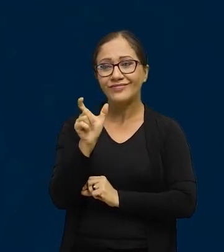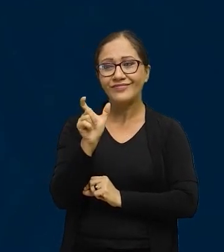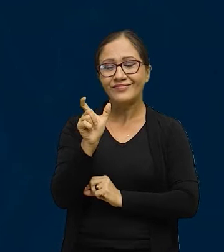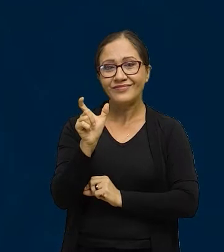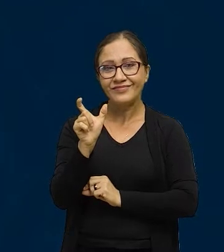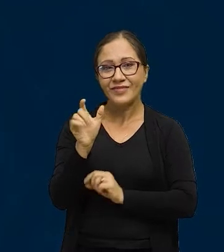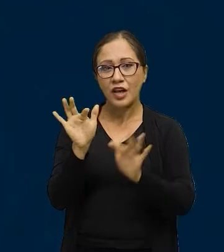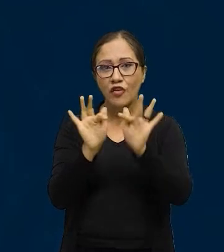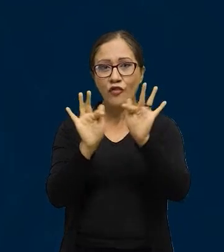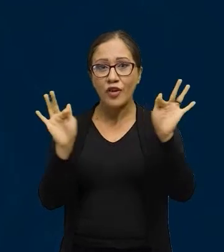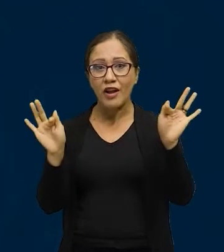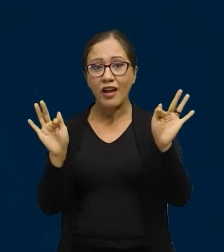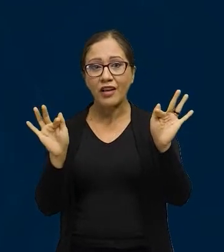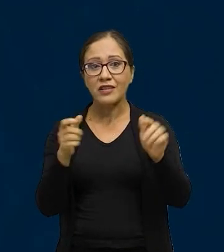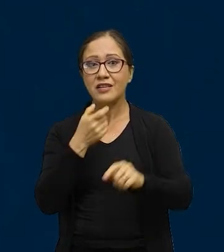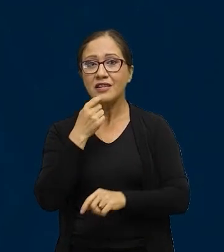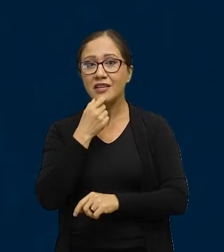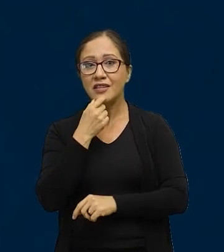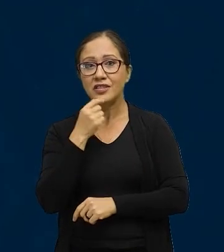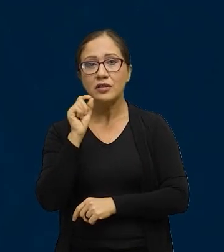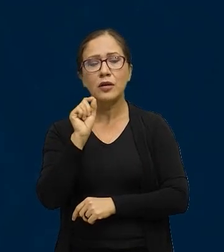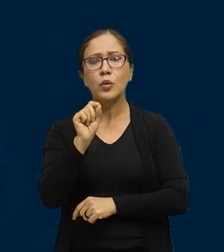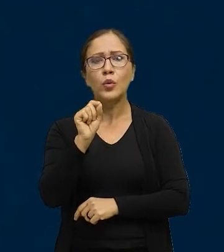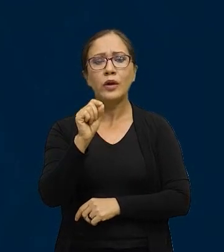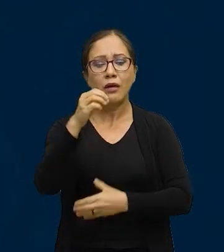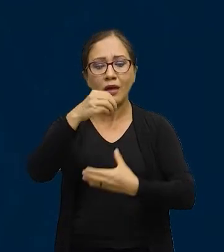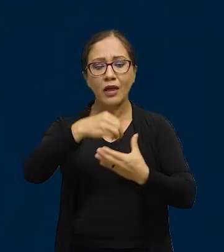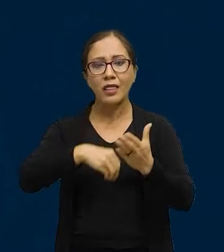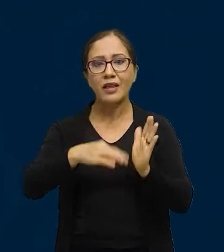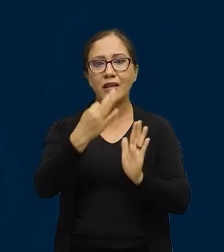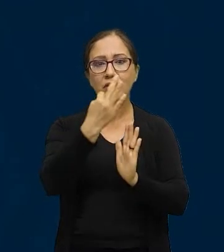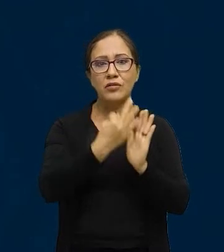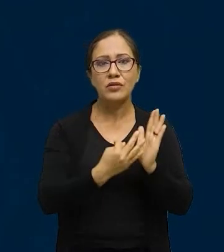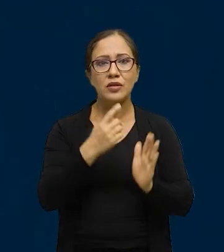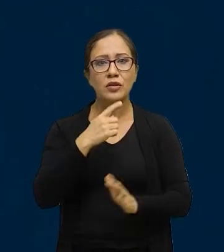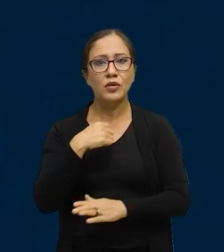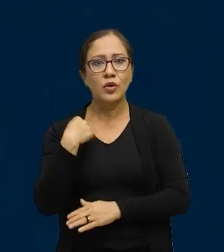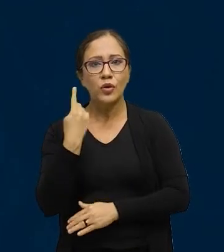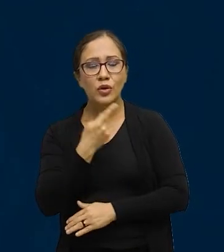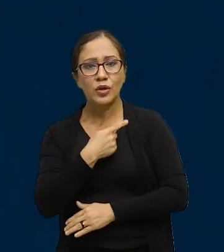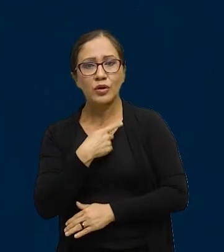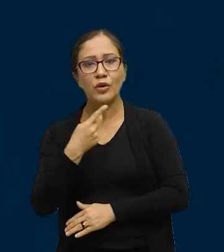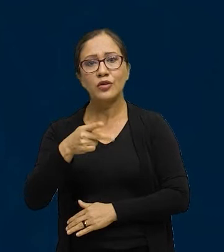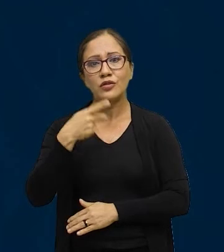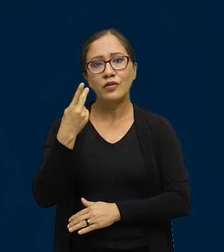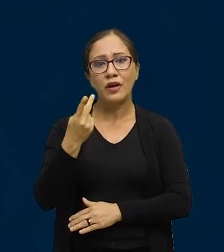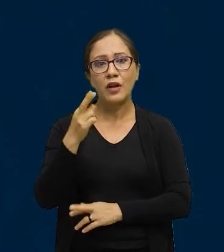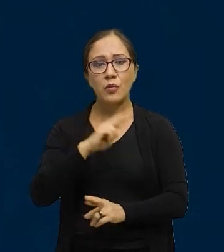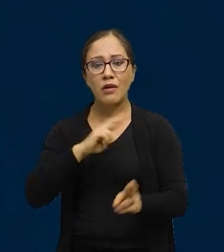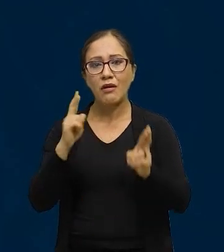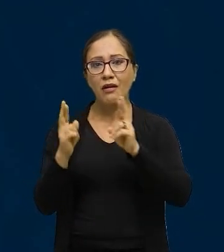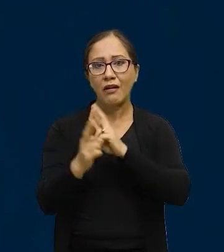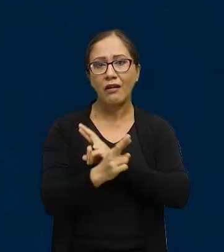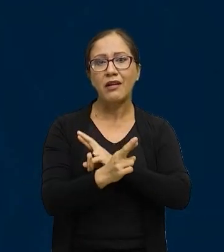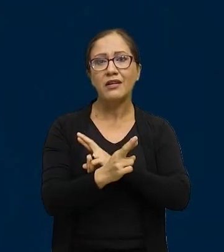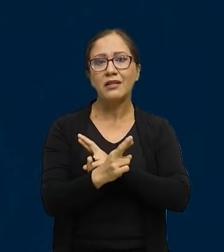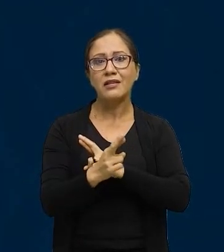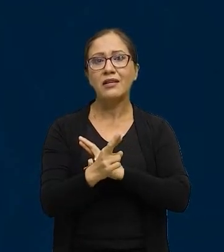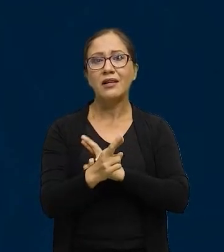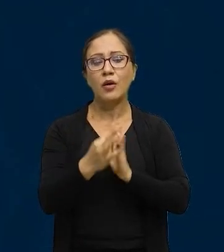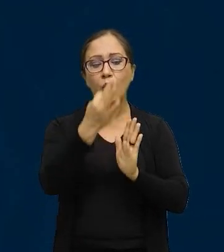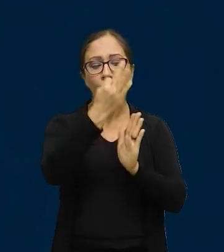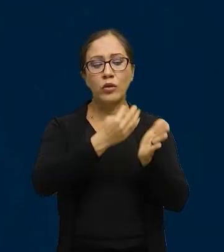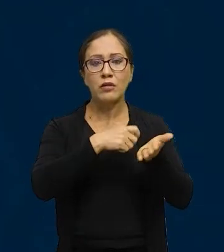que está dito no texto, que nós dizemos em relação ao texto escrito, quando for,